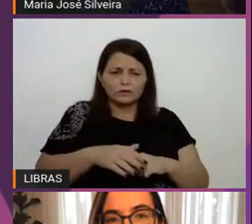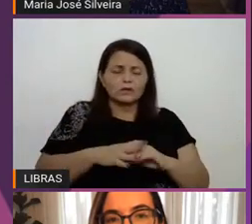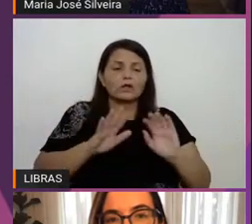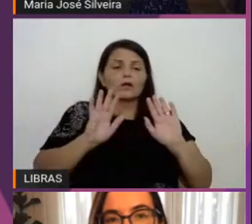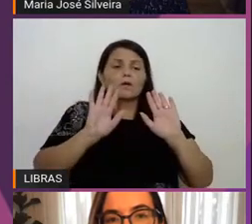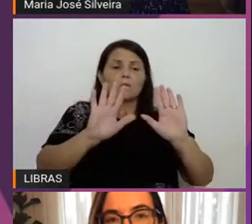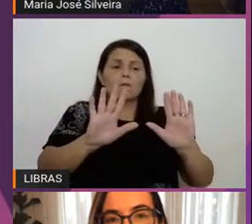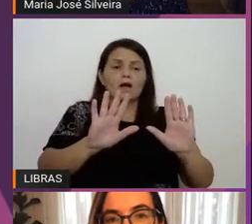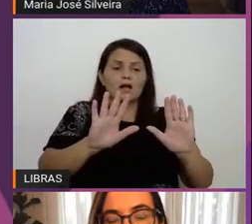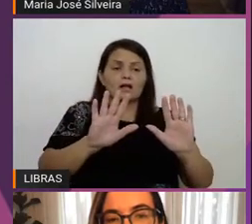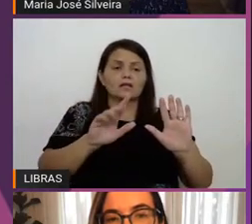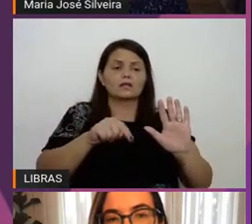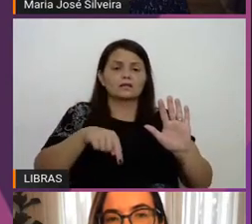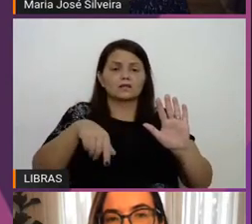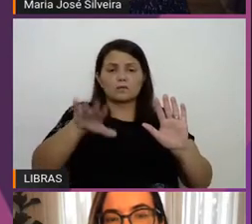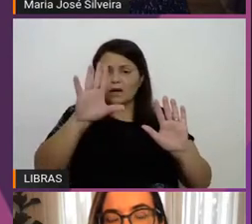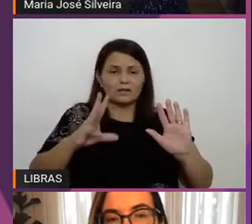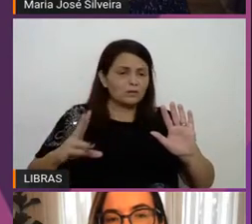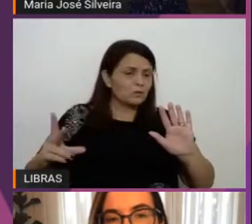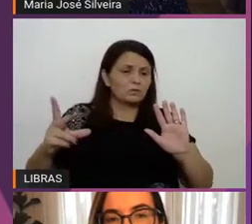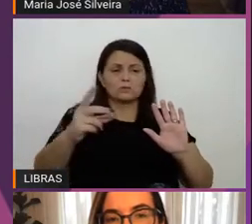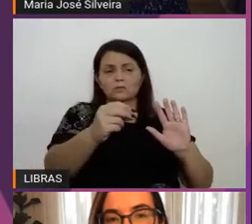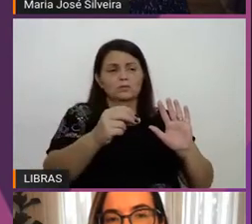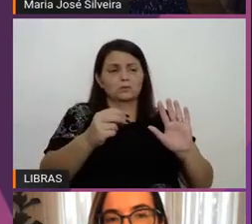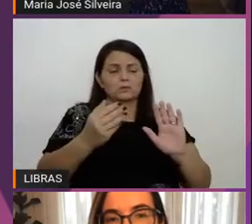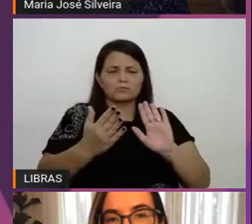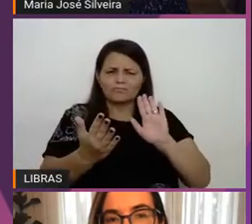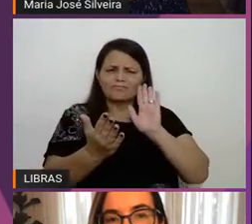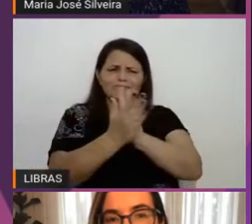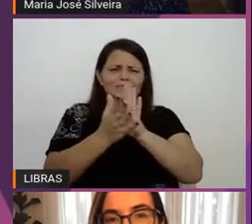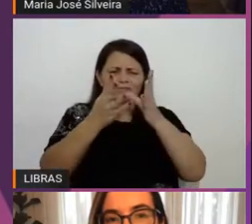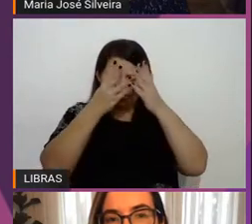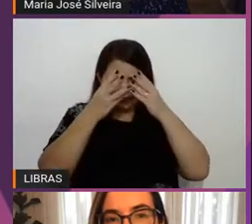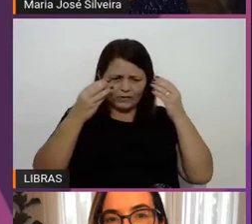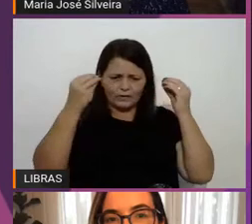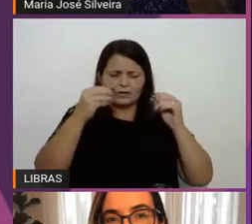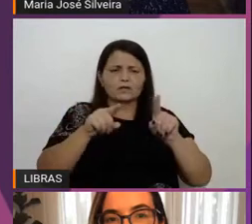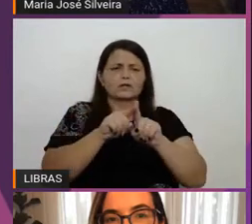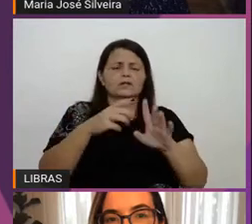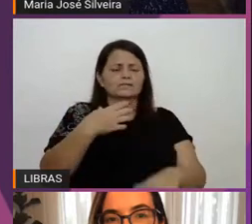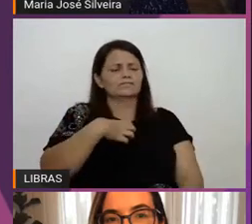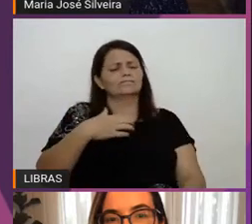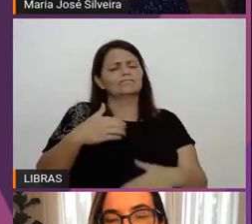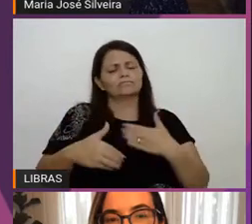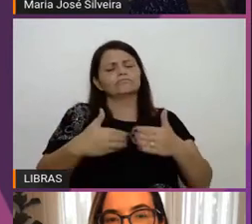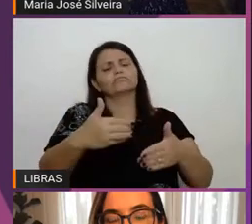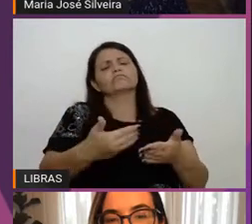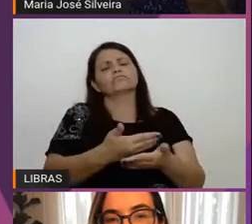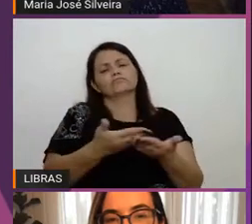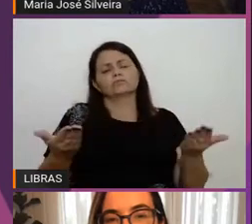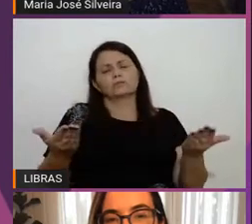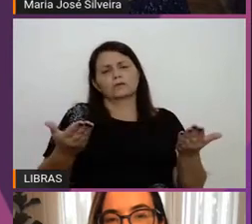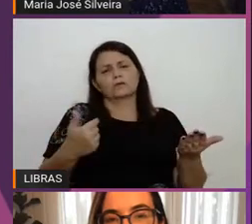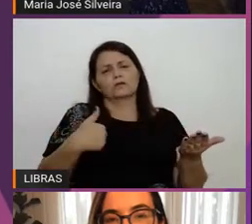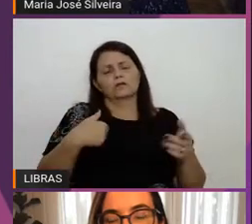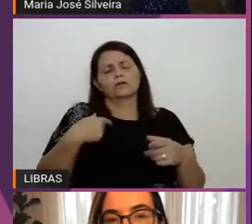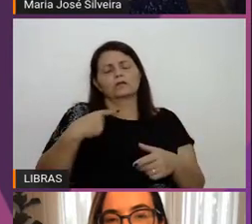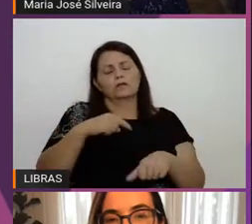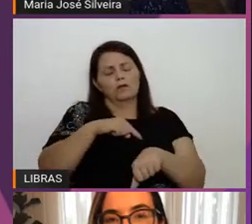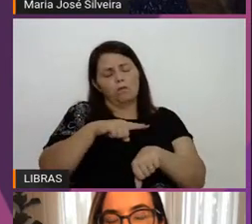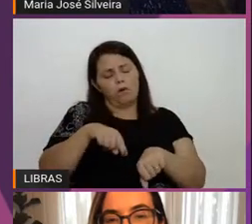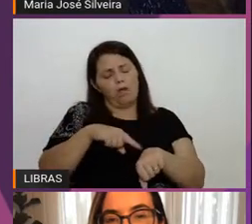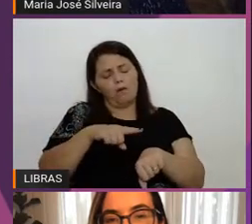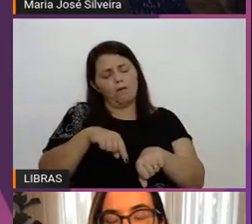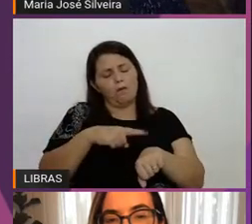mais do que ele mais do que todos Tentarei esquecimento como a única forma de seguir adiante vou passar na hora